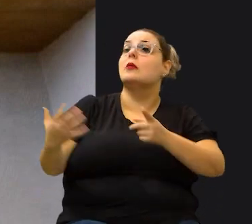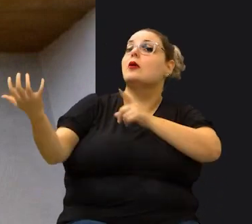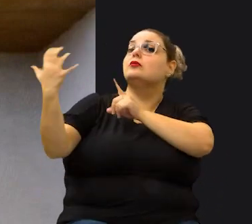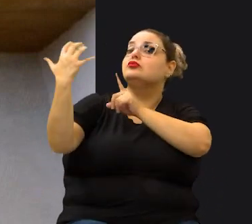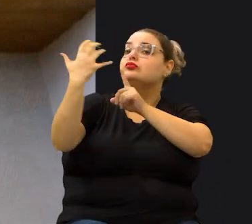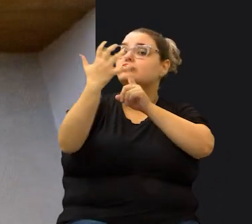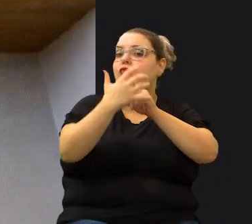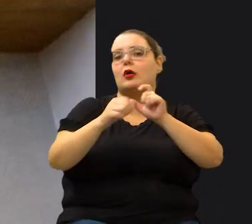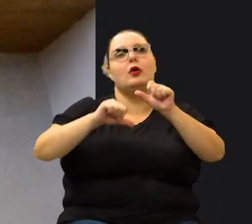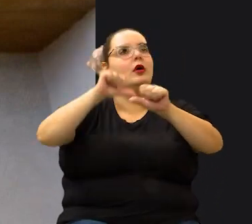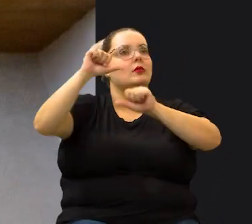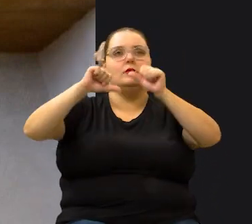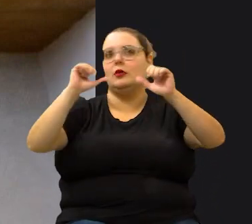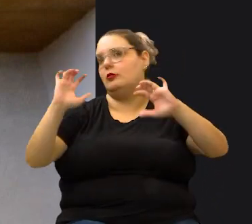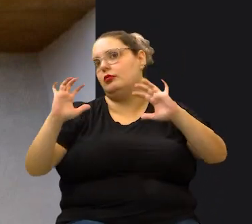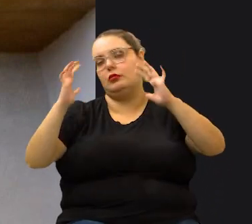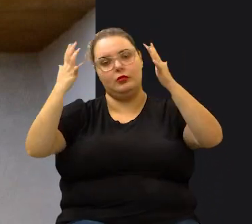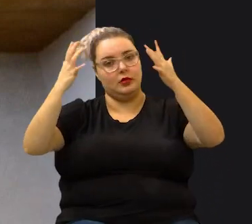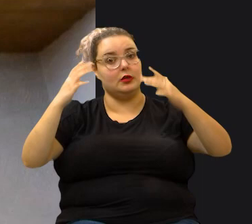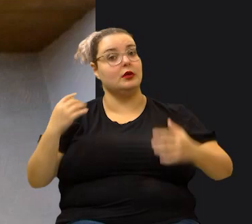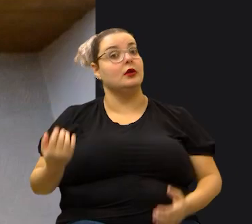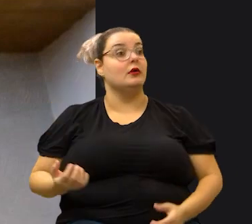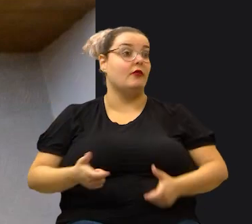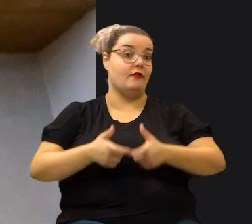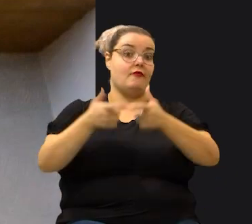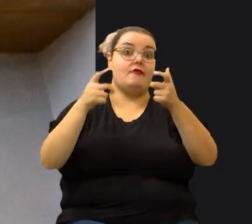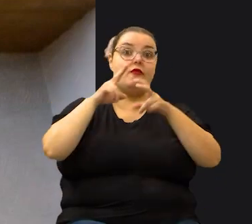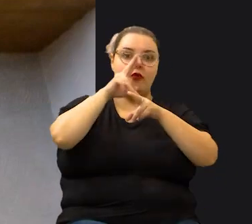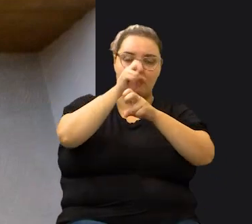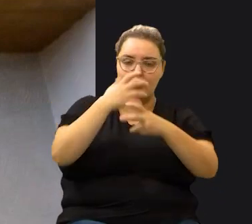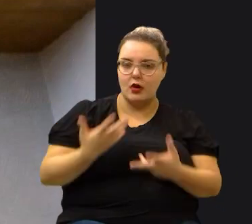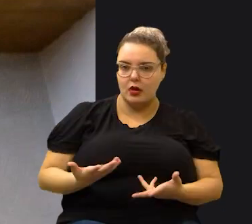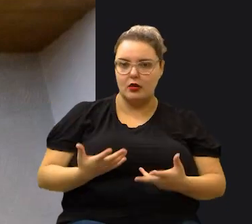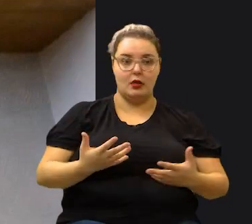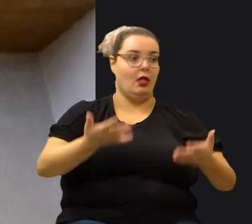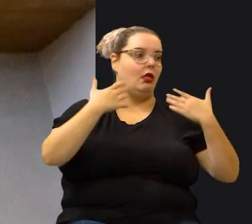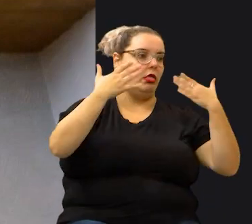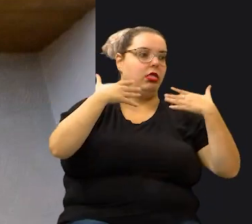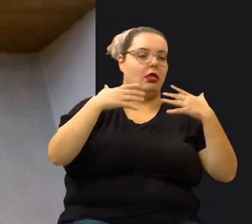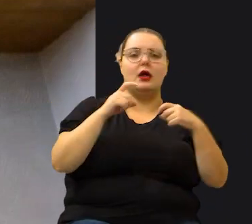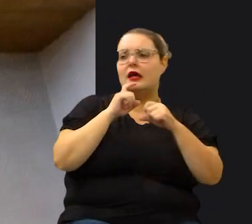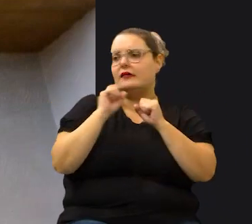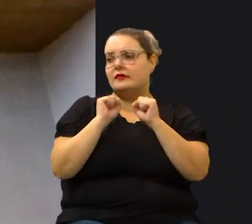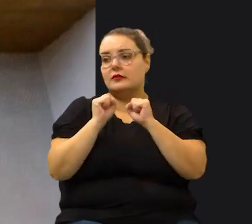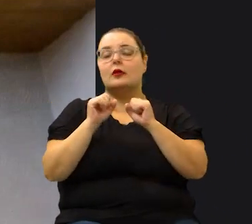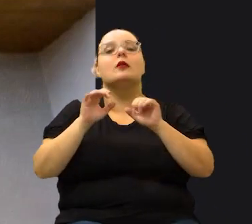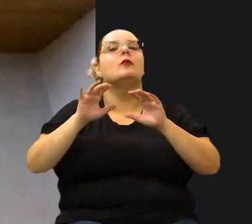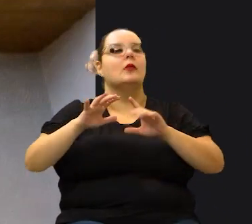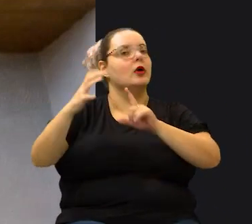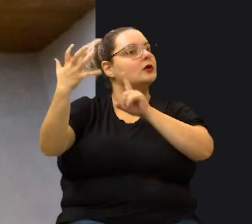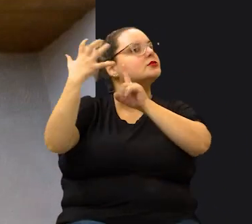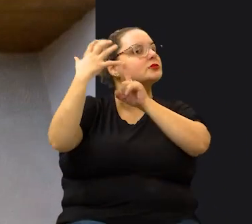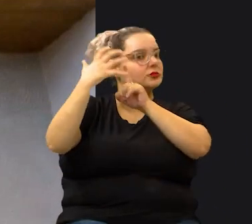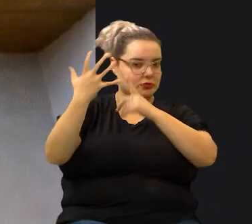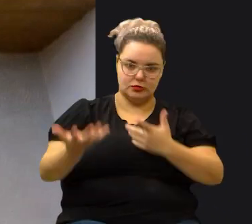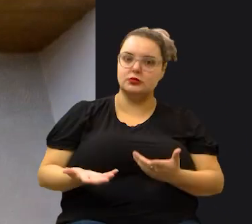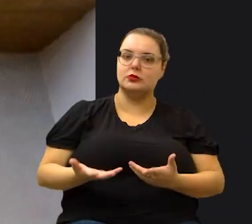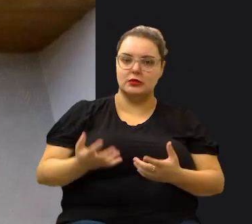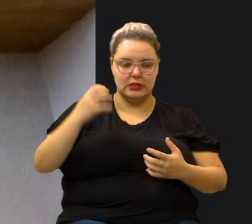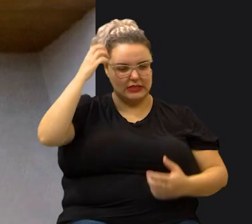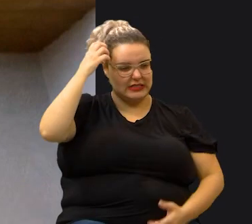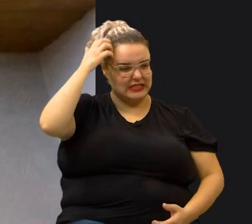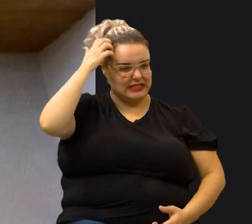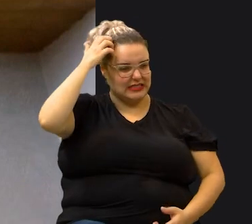fatores ambientais. Então, mudanças climáticas muito importantes, como mudança de um clima quente para um clima muito frio, pode muitas vezes